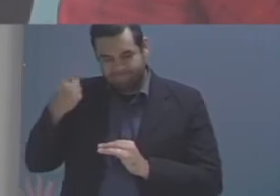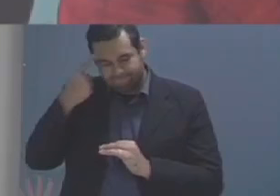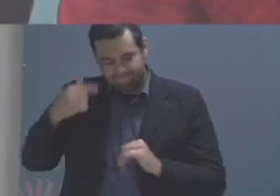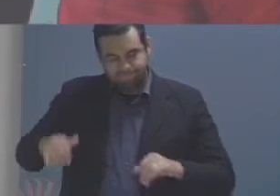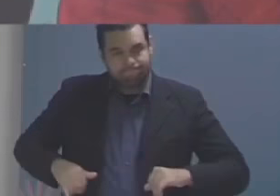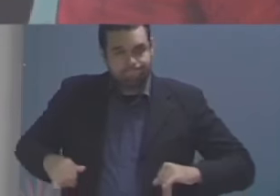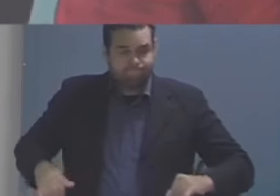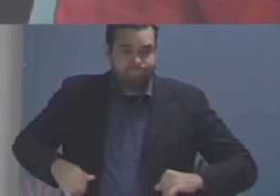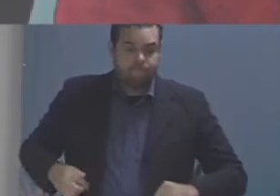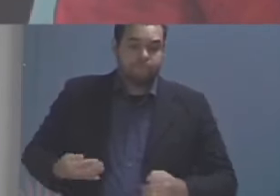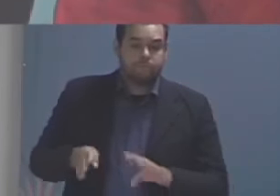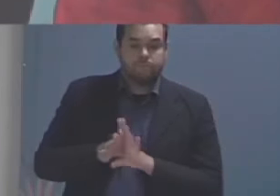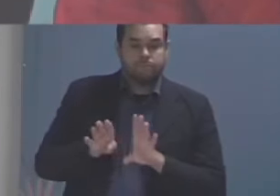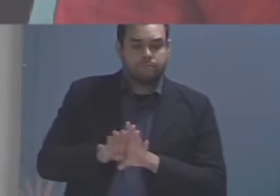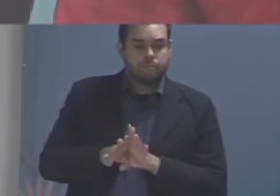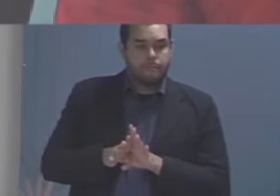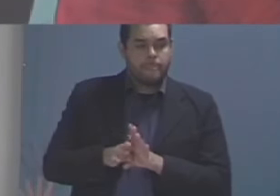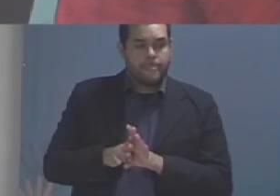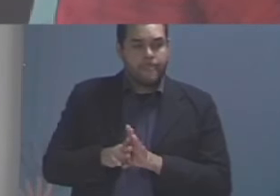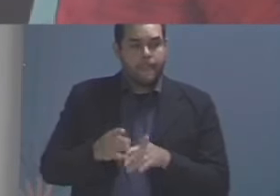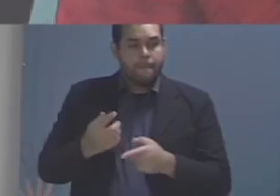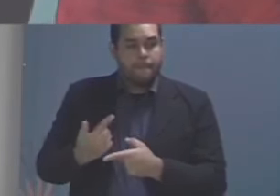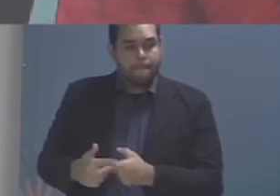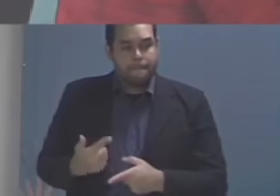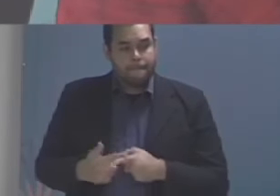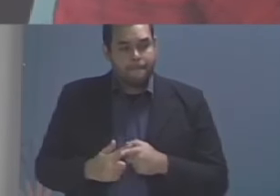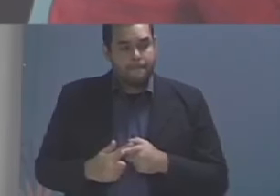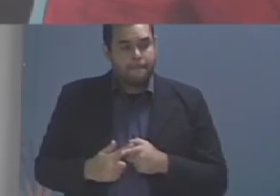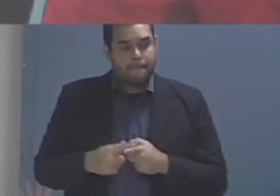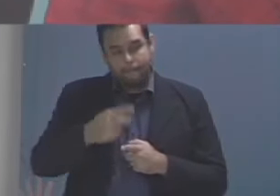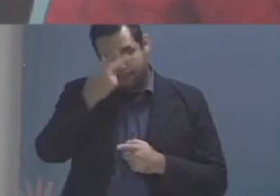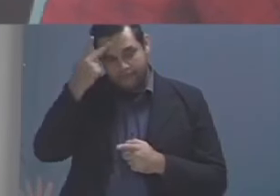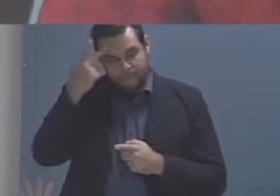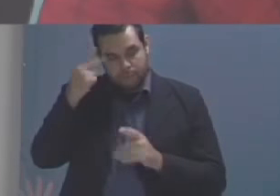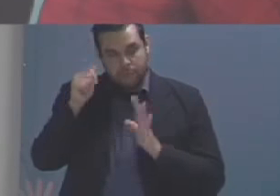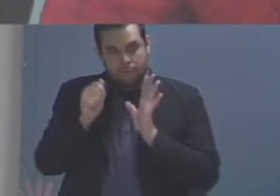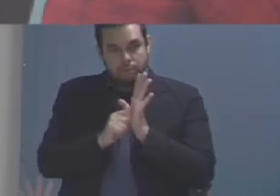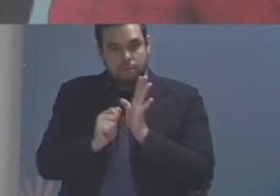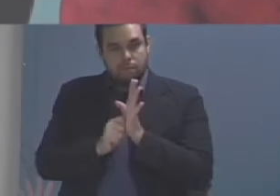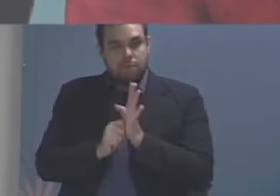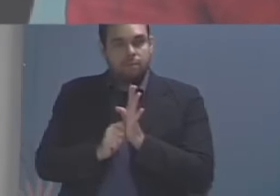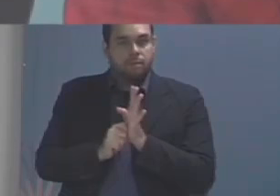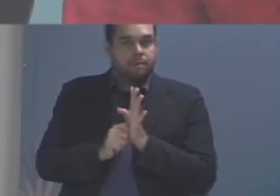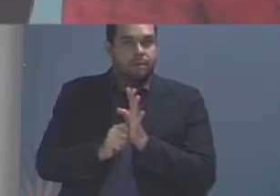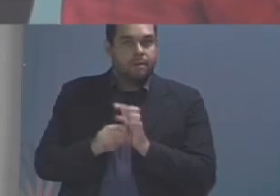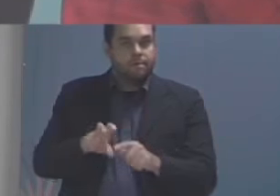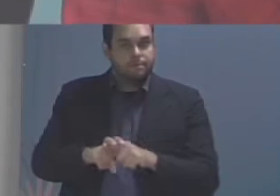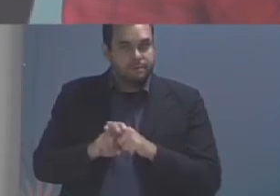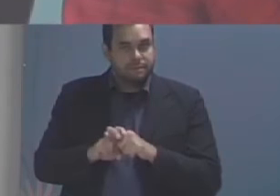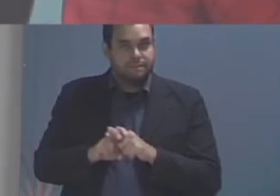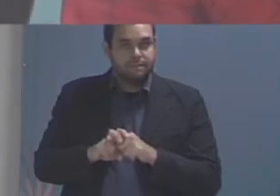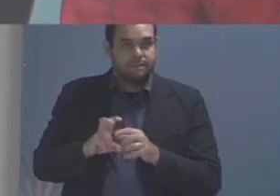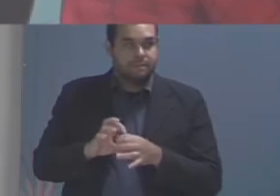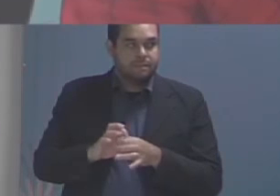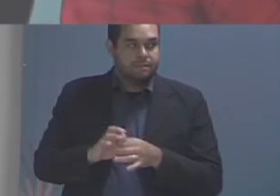grave e às pessoas com dependência em